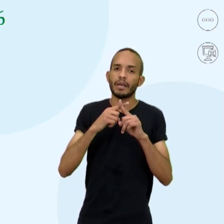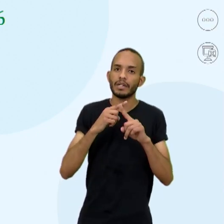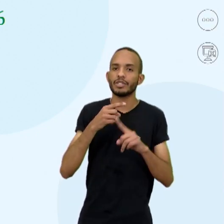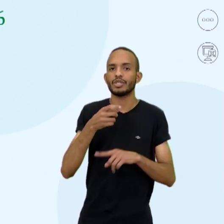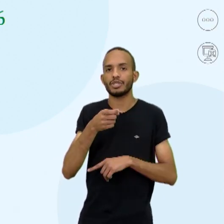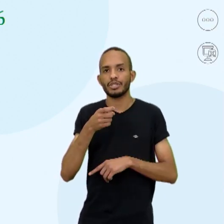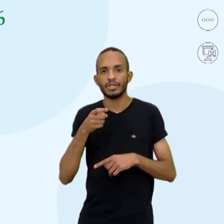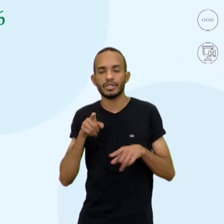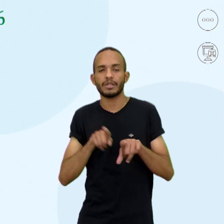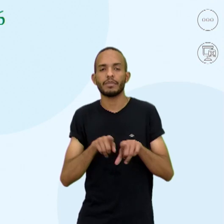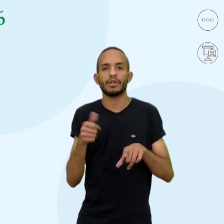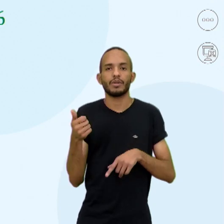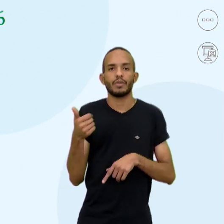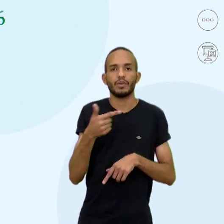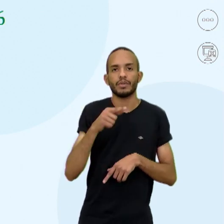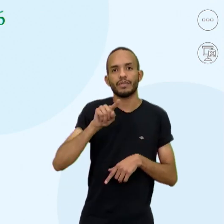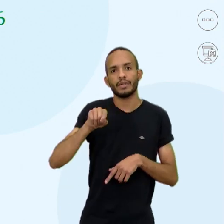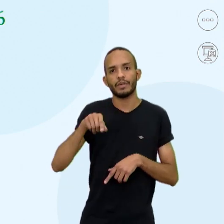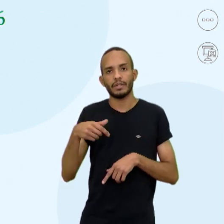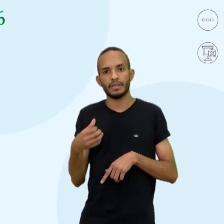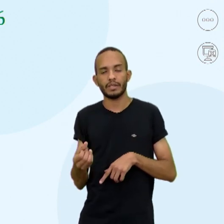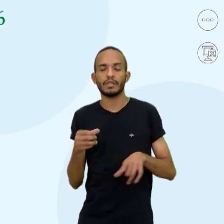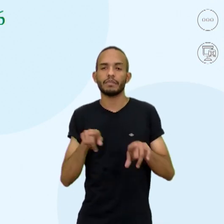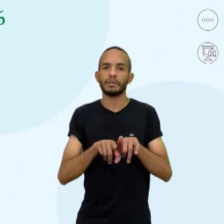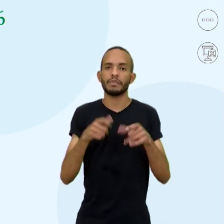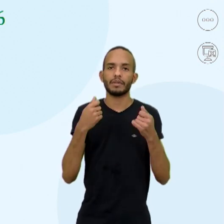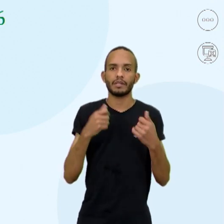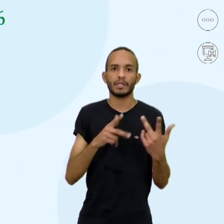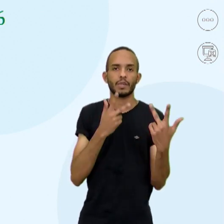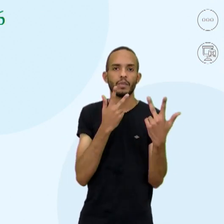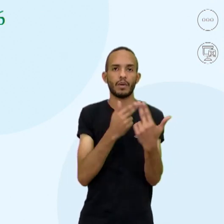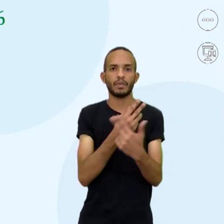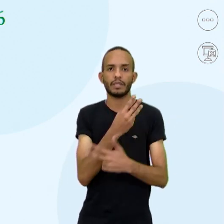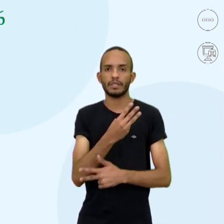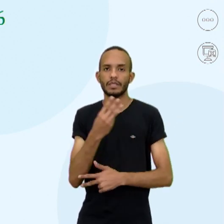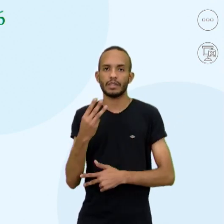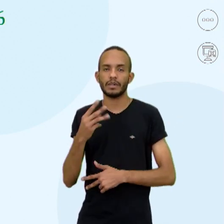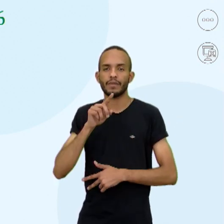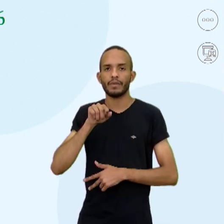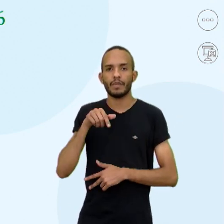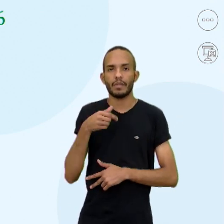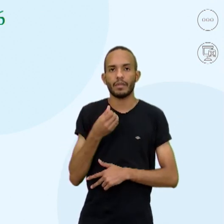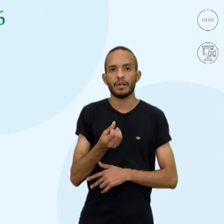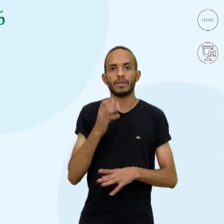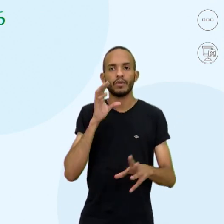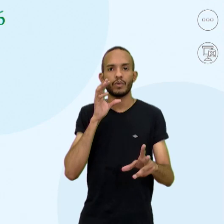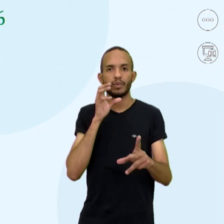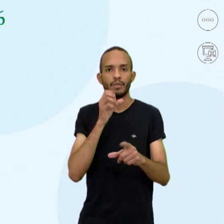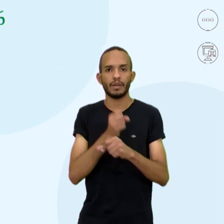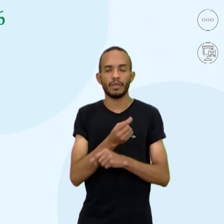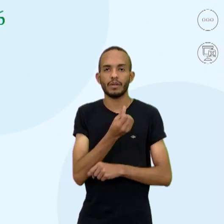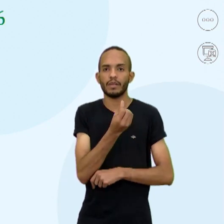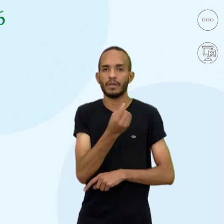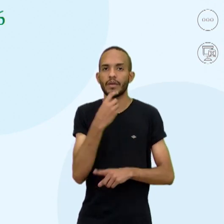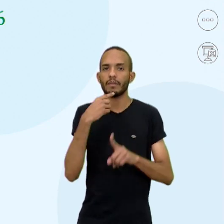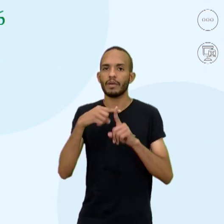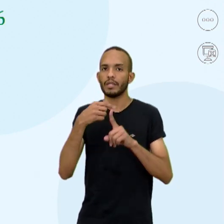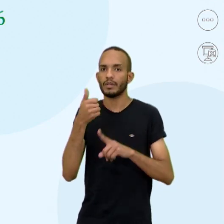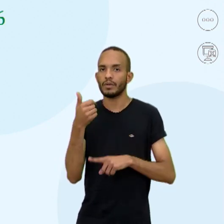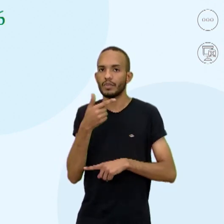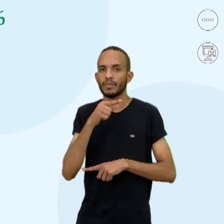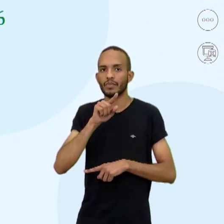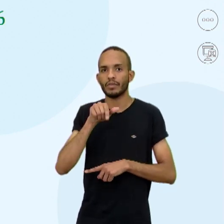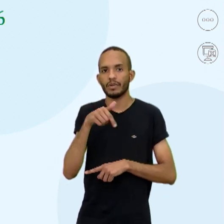com o 12,6 que eu já tinha encontrado, tem que ser igual a 33,6. Somando 6 com o